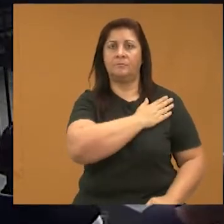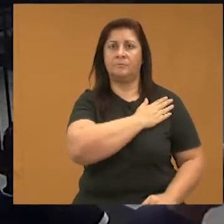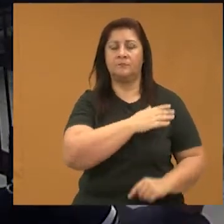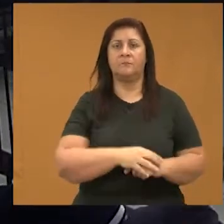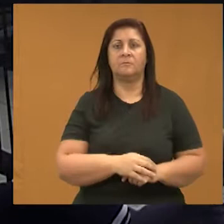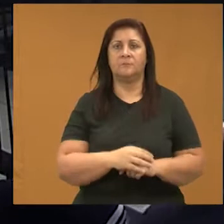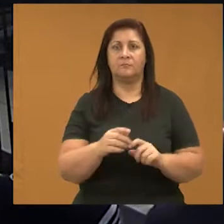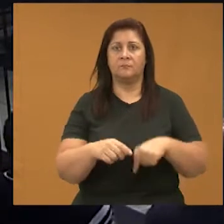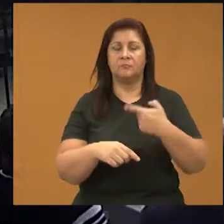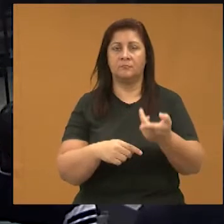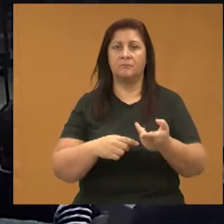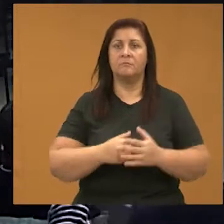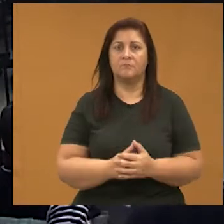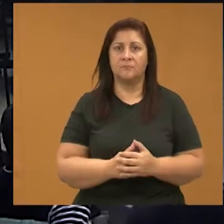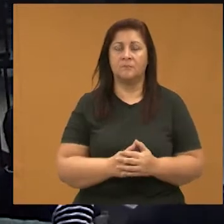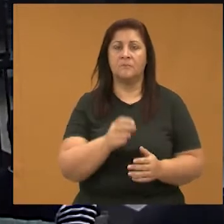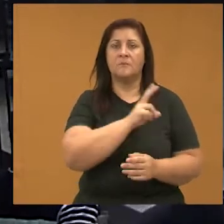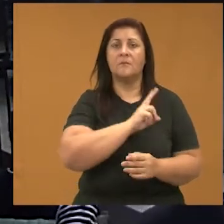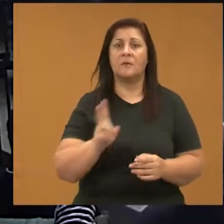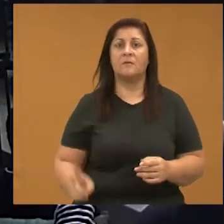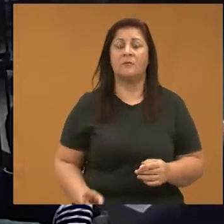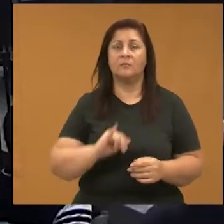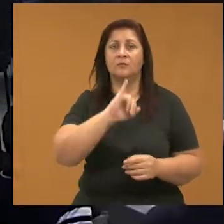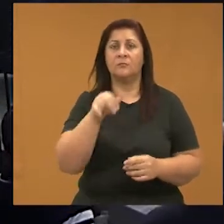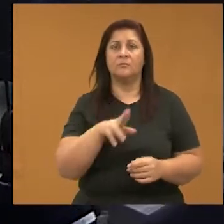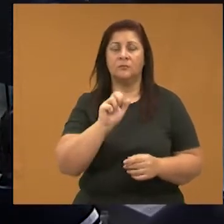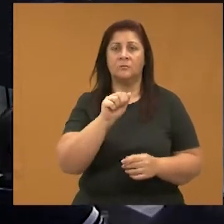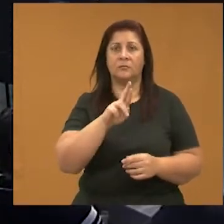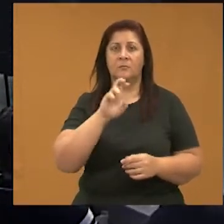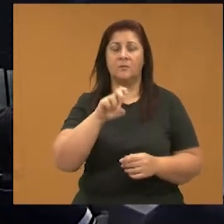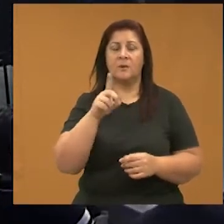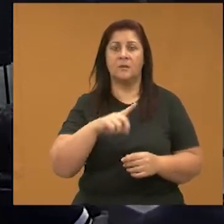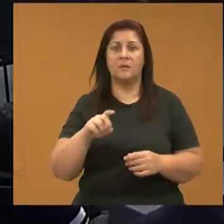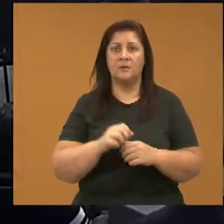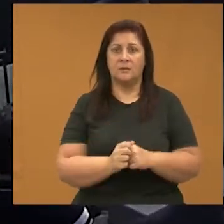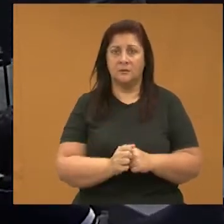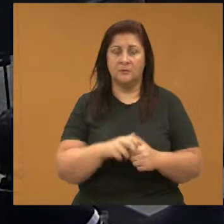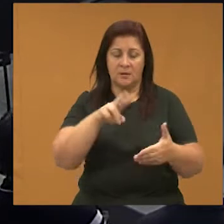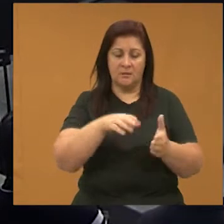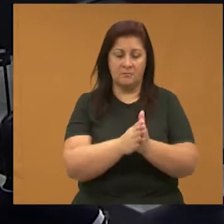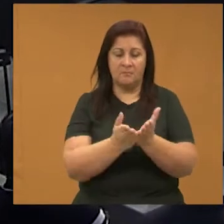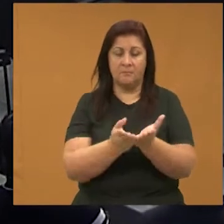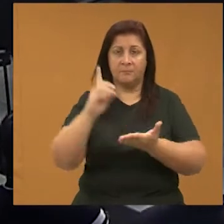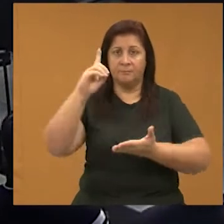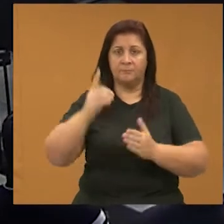Logo após, por gentileza, vereador Juarez Araújo, peço que proceda à leitura de um trecho da Bíblia.